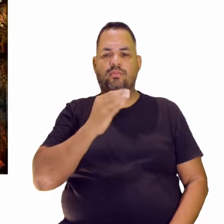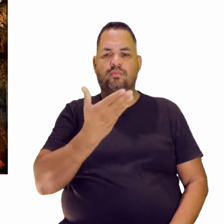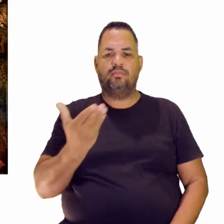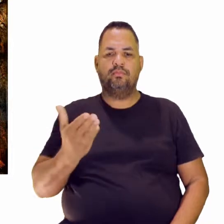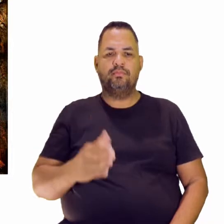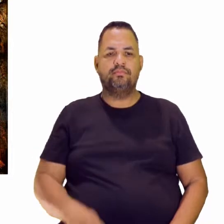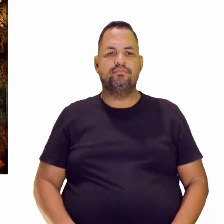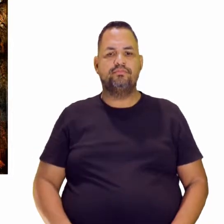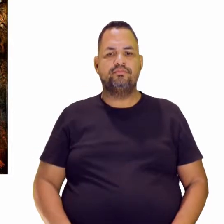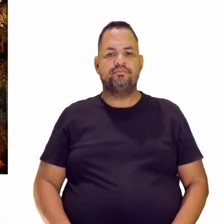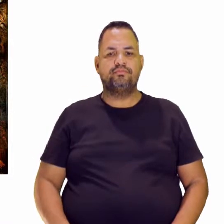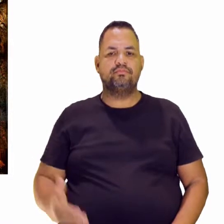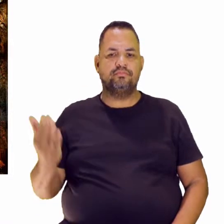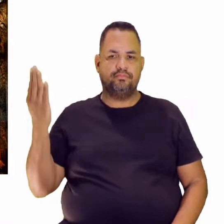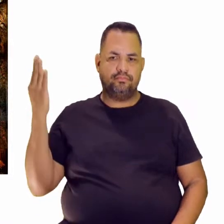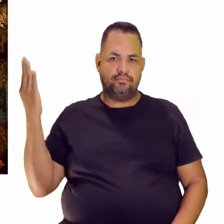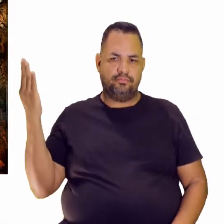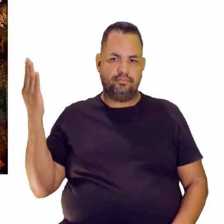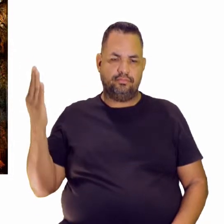Então, mais uma vez,